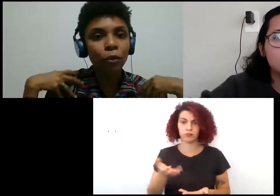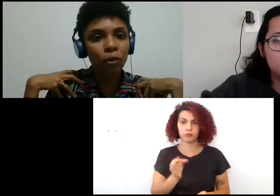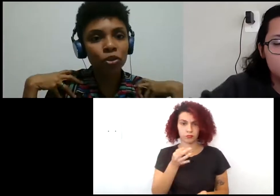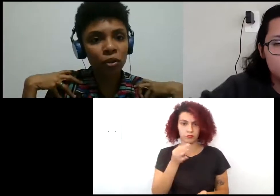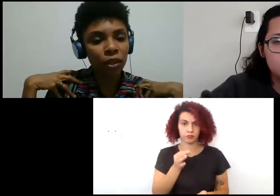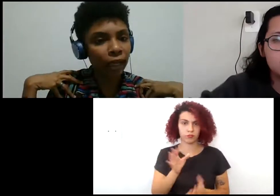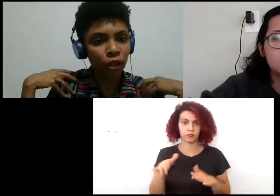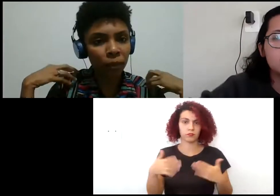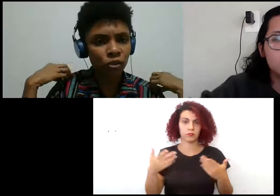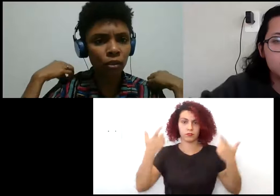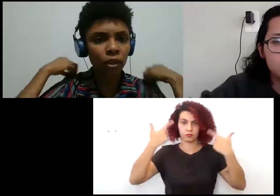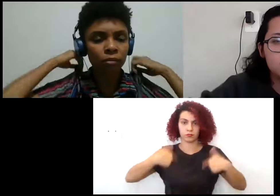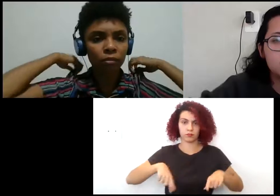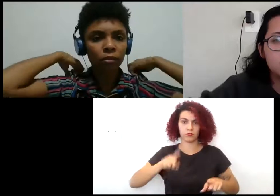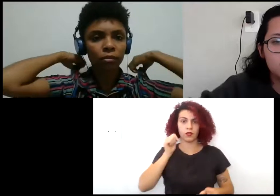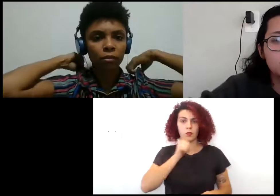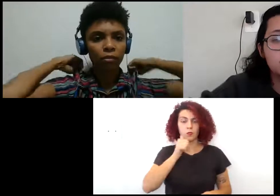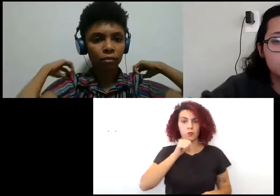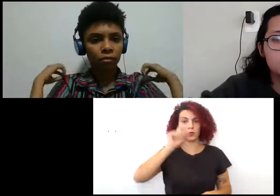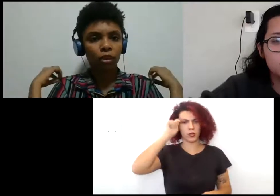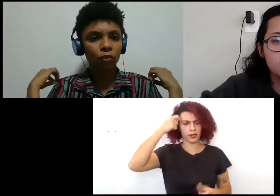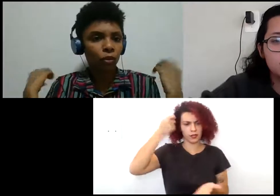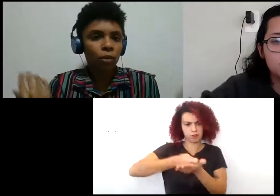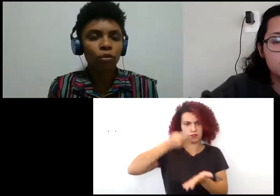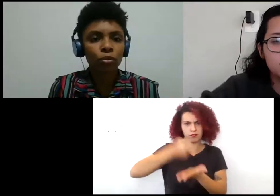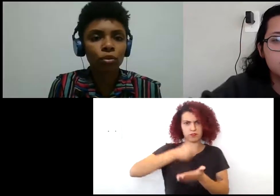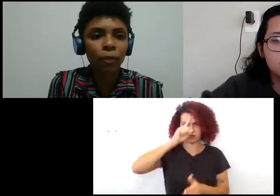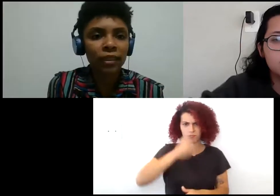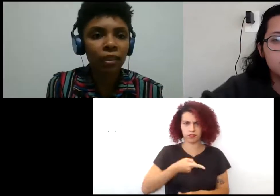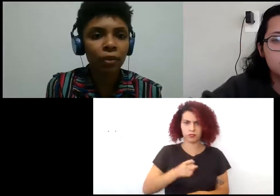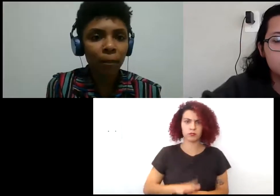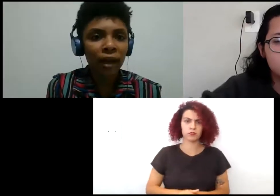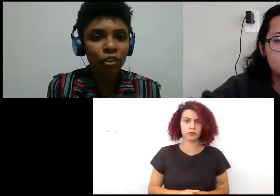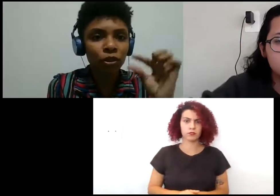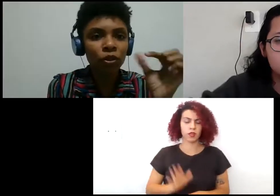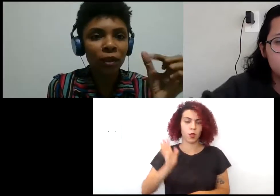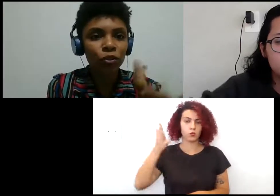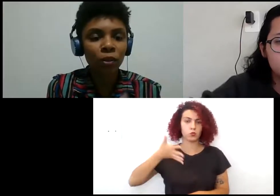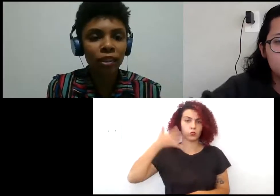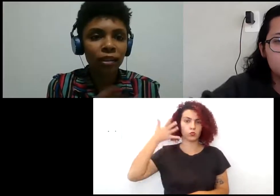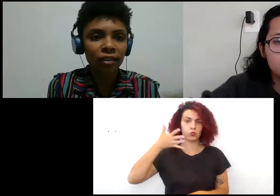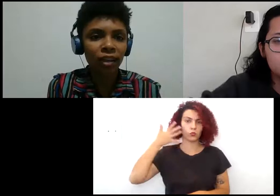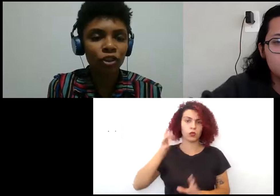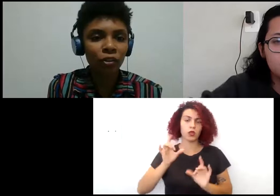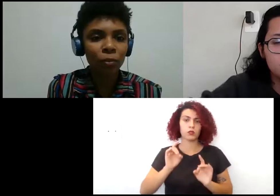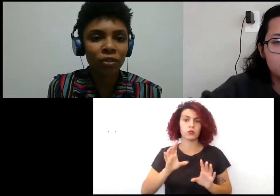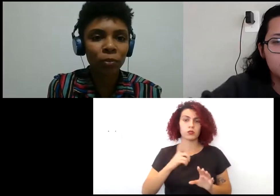então eu posso ser uma mulher nega impressora e eu vou ocupar o discurso de operação basta ter um espaço de poder sala de aula